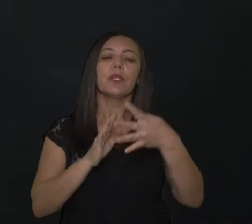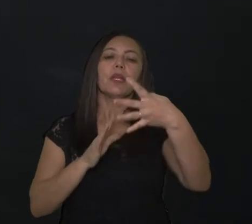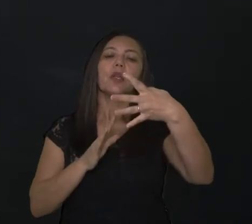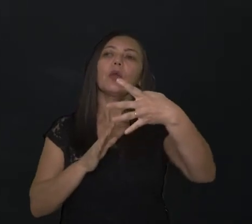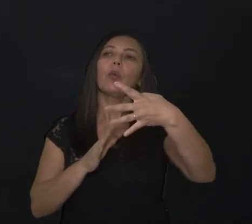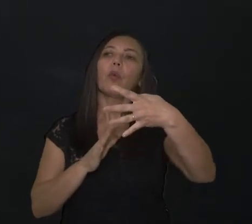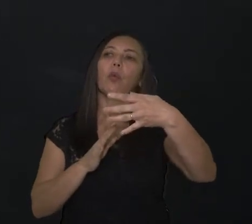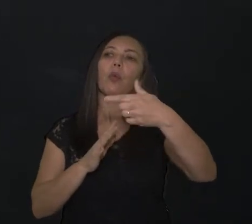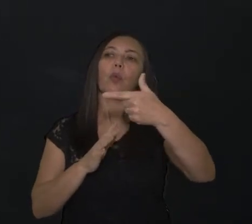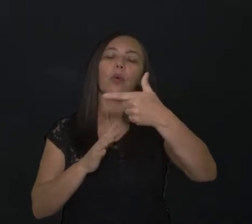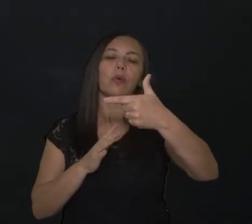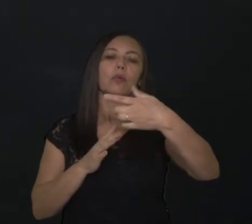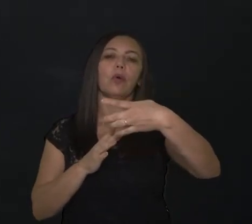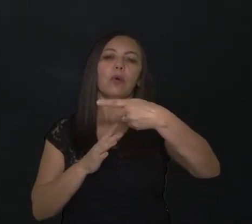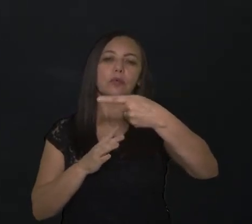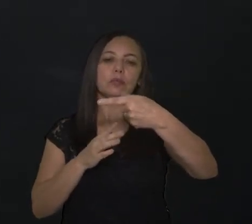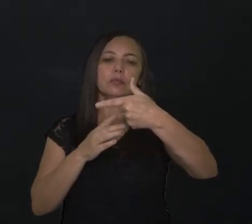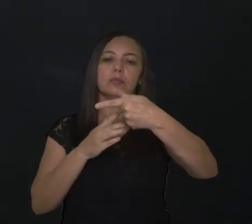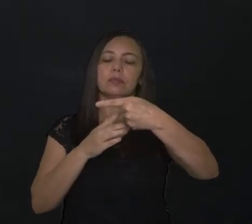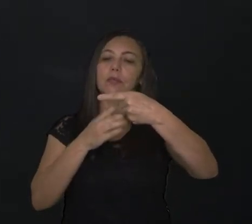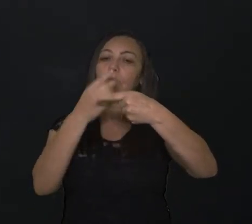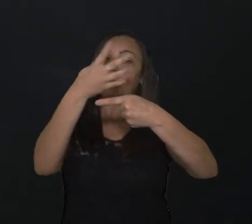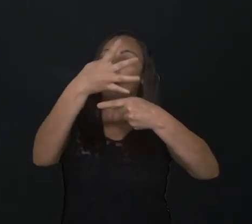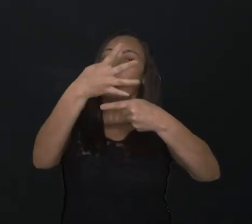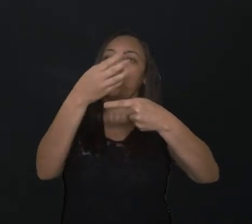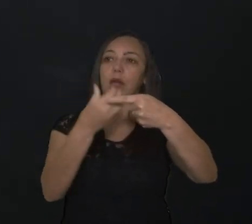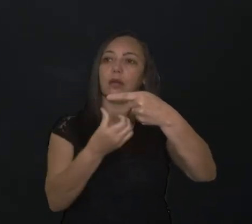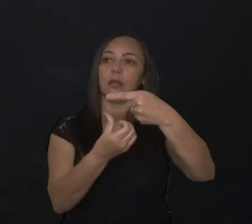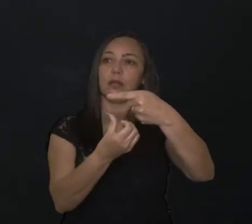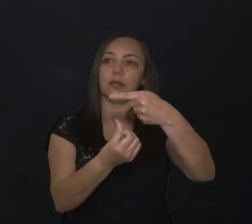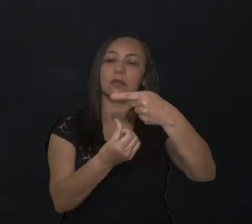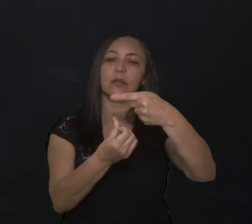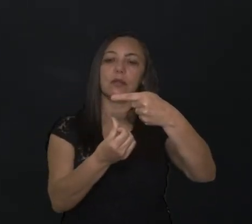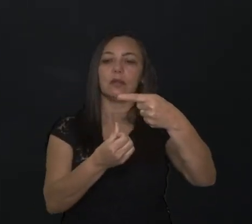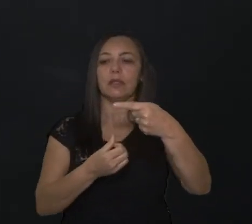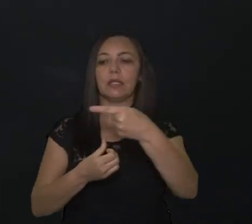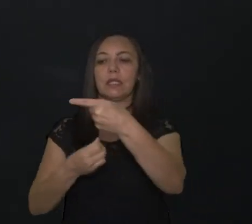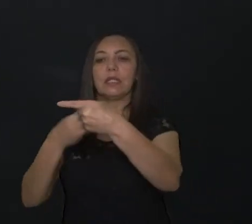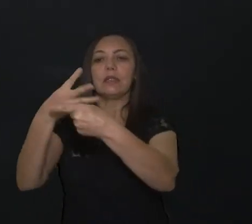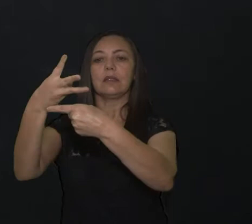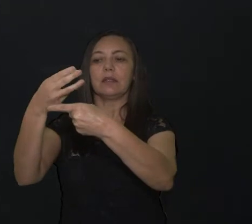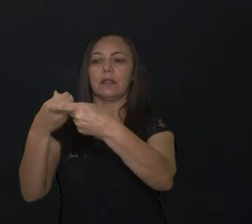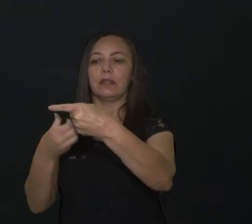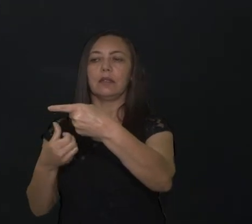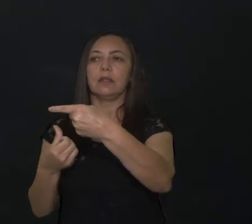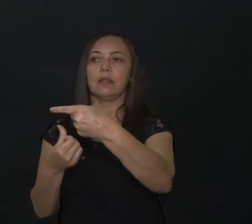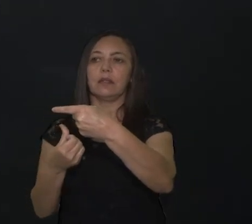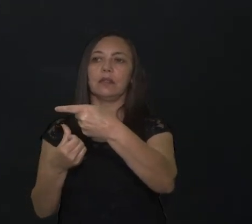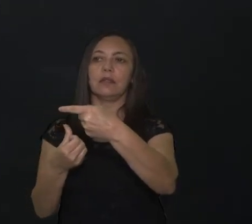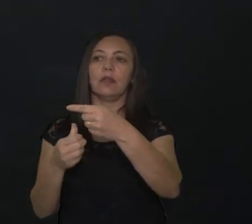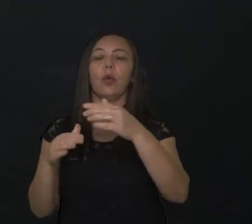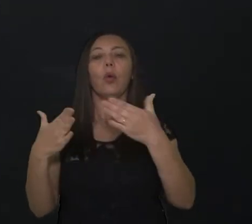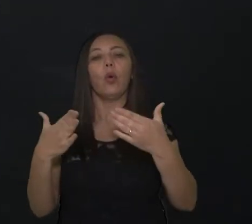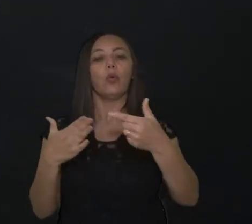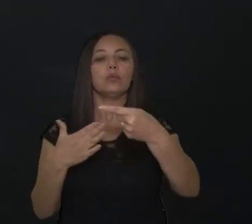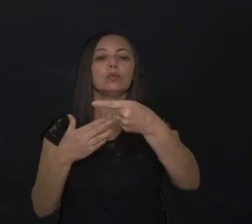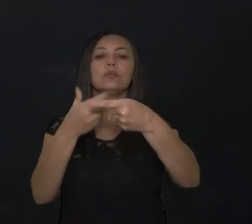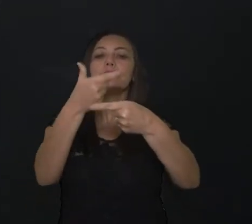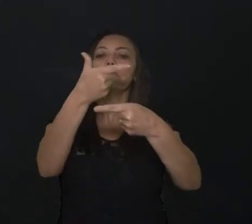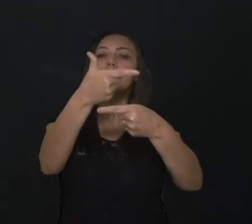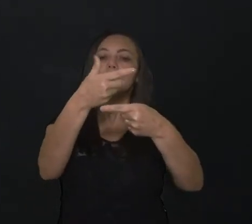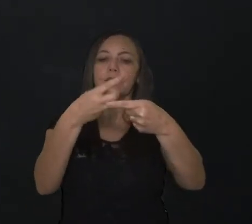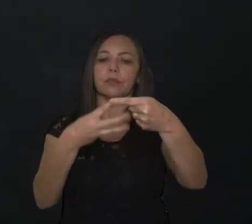se 4 sobre 6 é maior do que 3 sobre 6, automaticamente, então, 2 sobre 3, ou